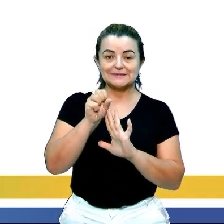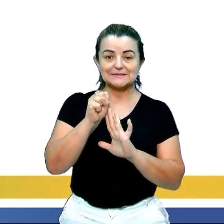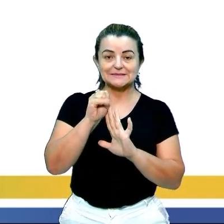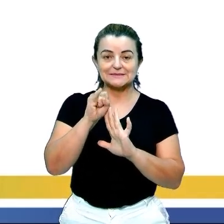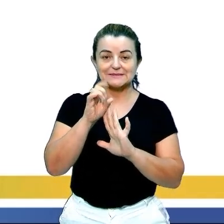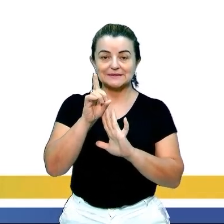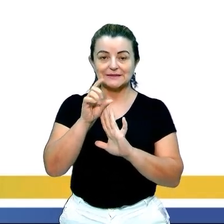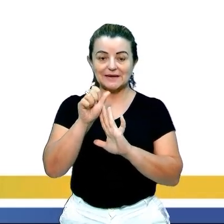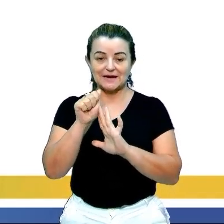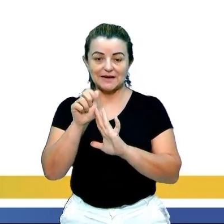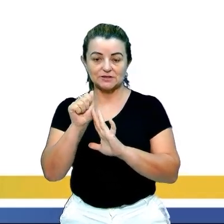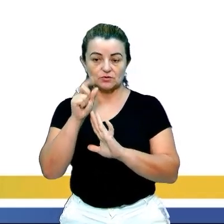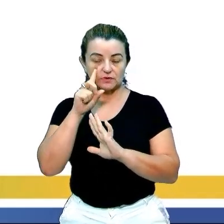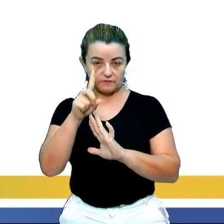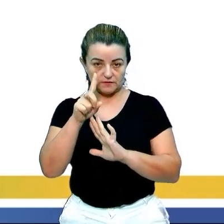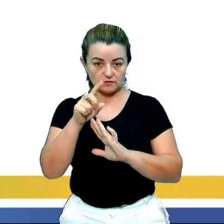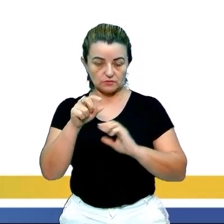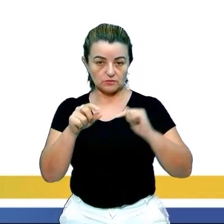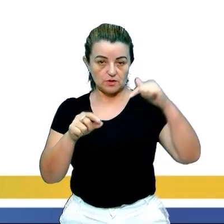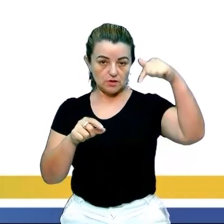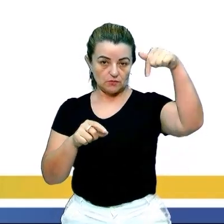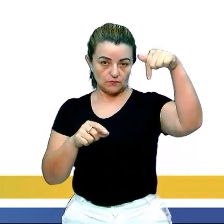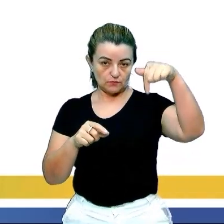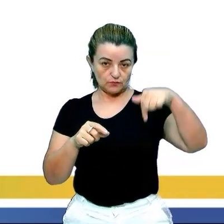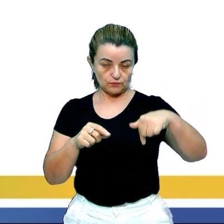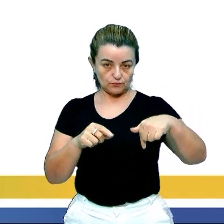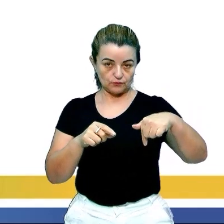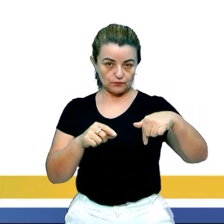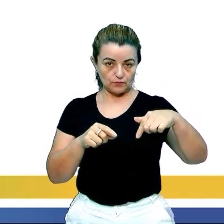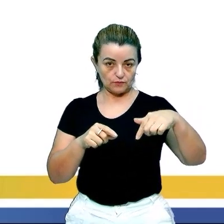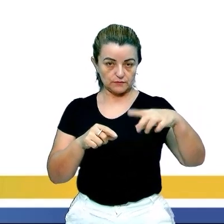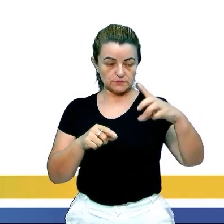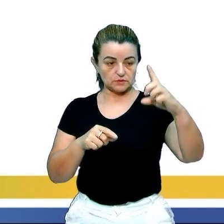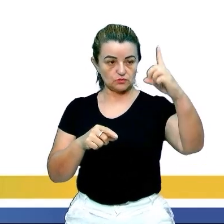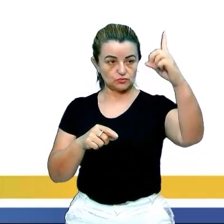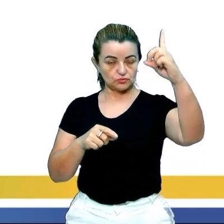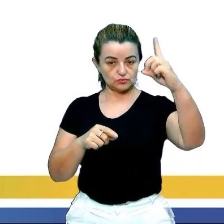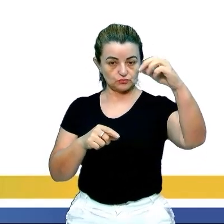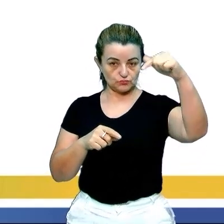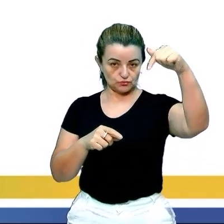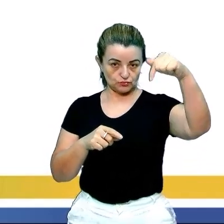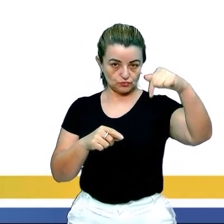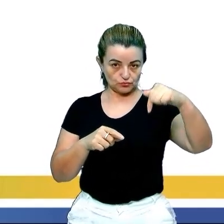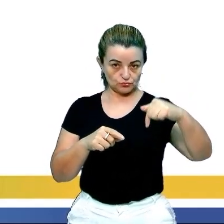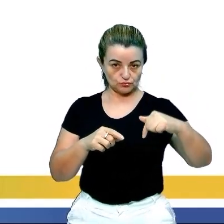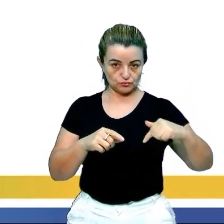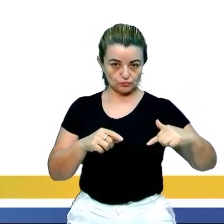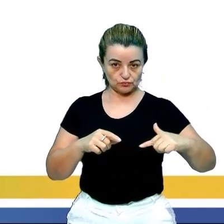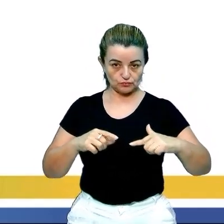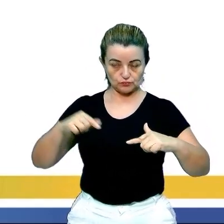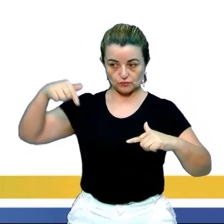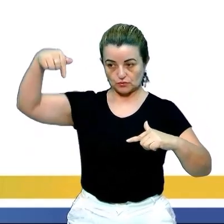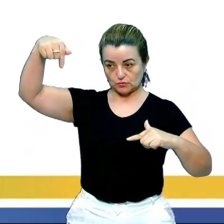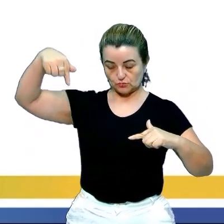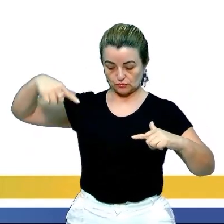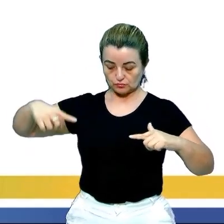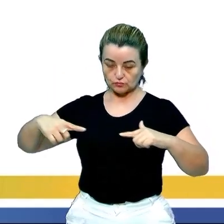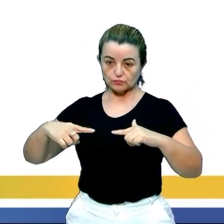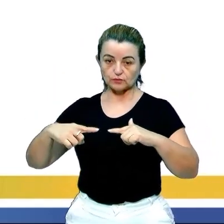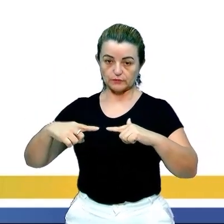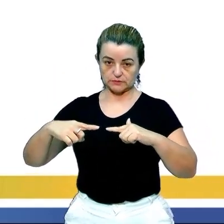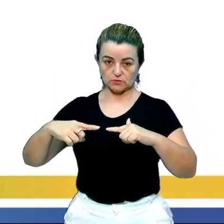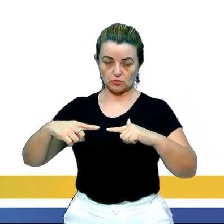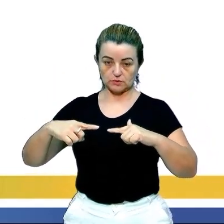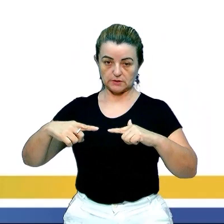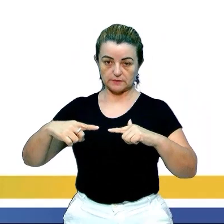sentido que está sendo ilustrado aí. O átomo mais denso é o ósmio, por ele estar bem no centro da tabela periódica, tá?